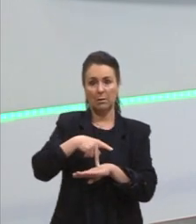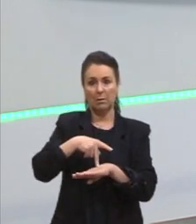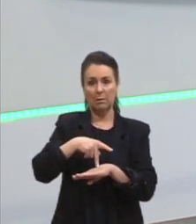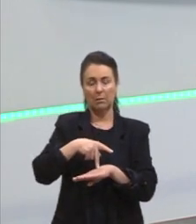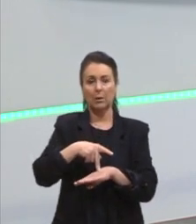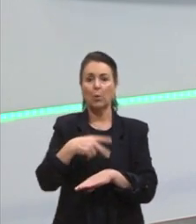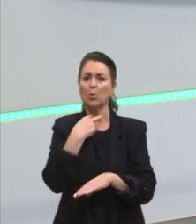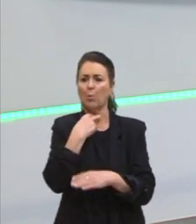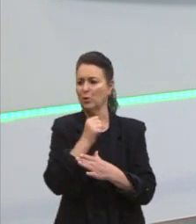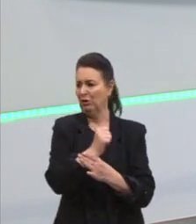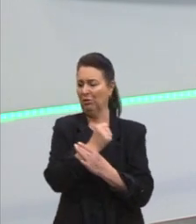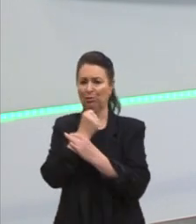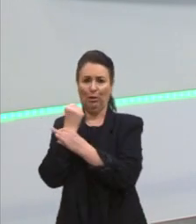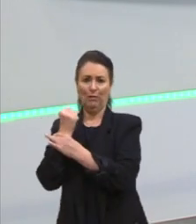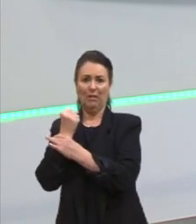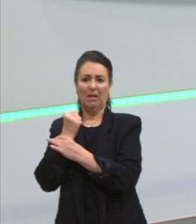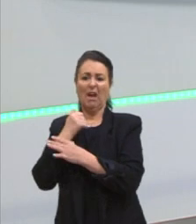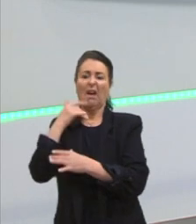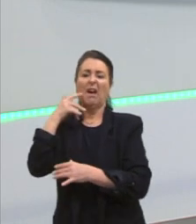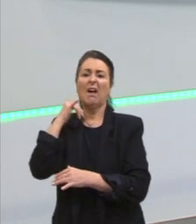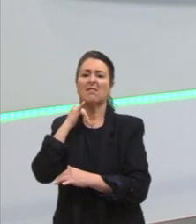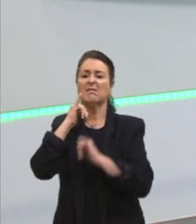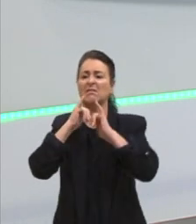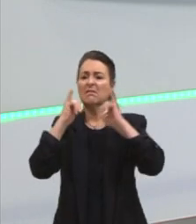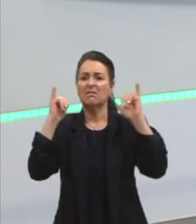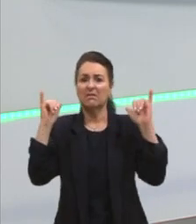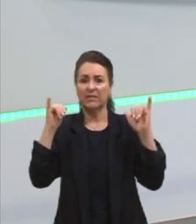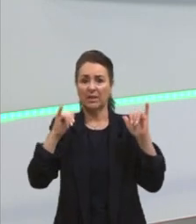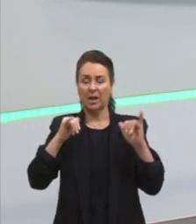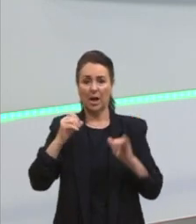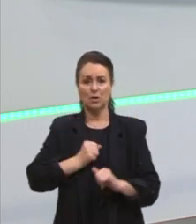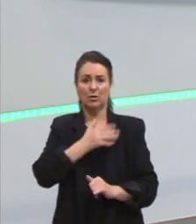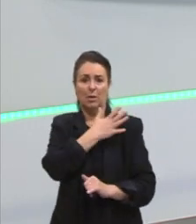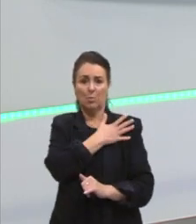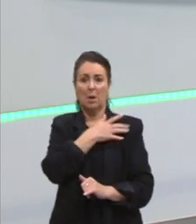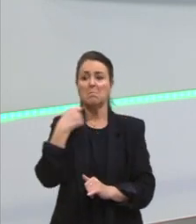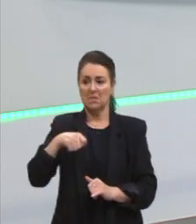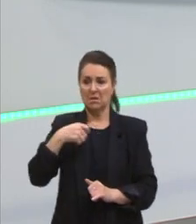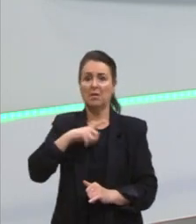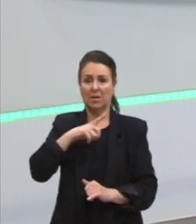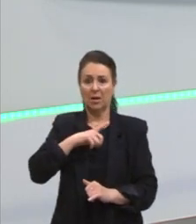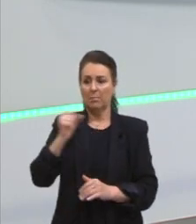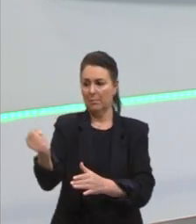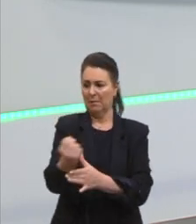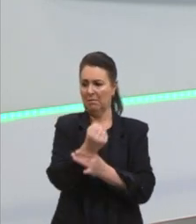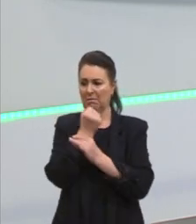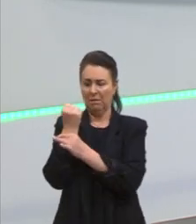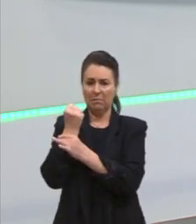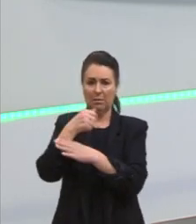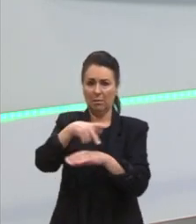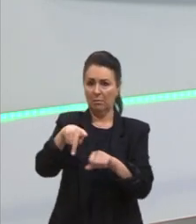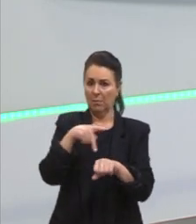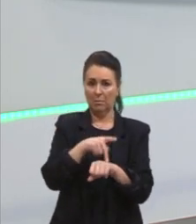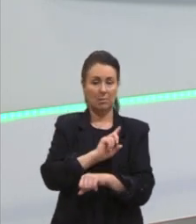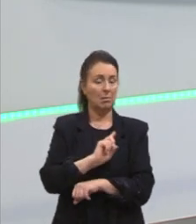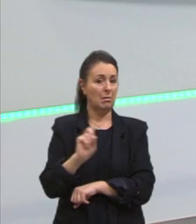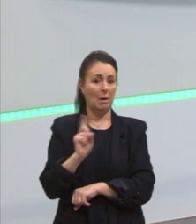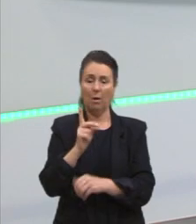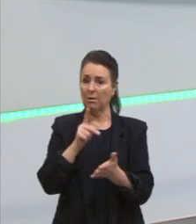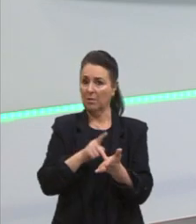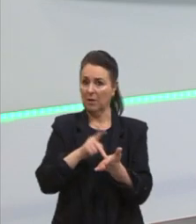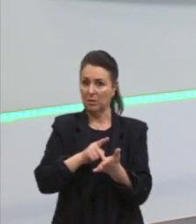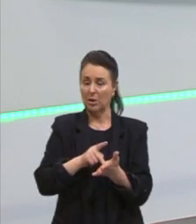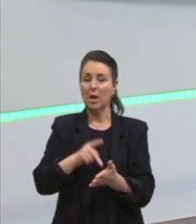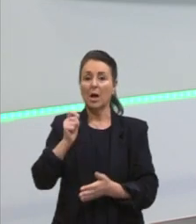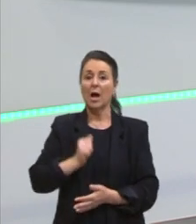esse discurso de que a ditadura militar foi necessária para defender o País né ela não foi e ela matou